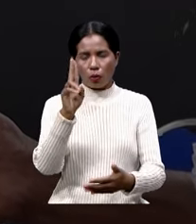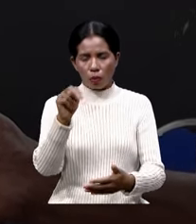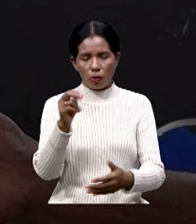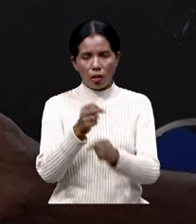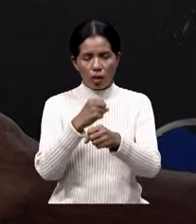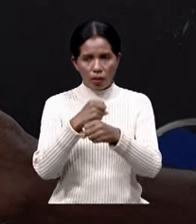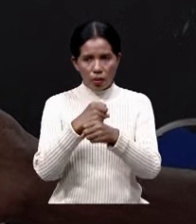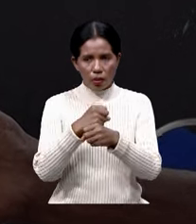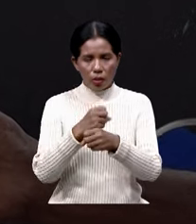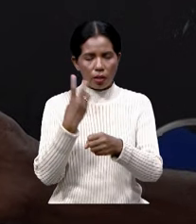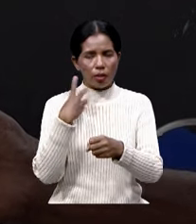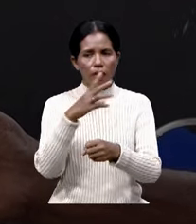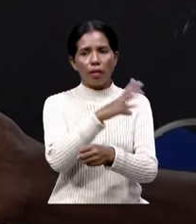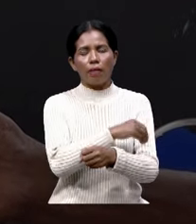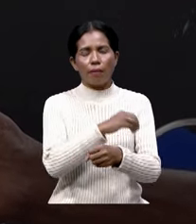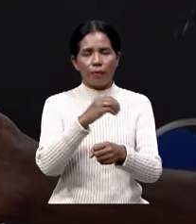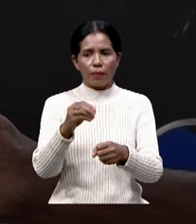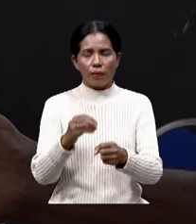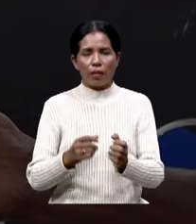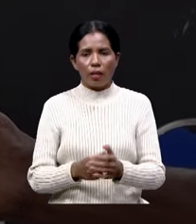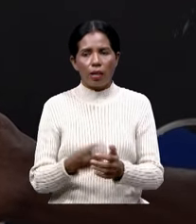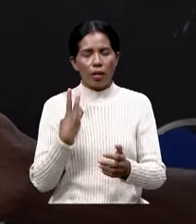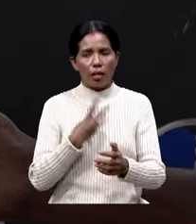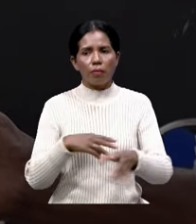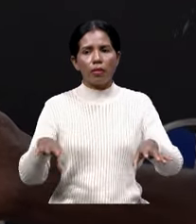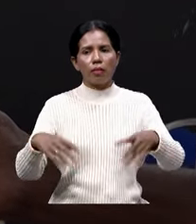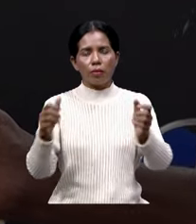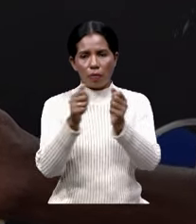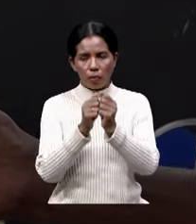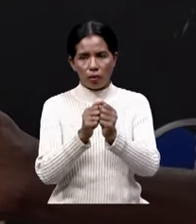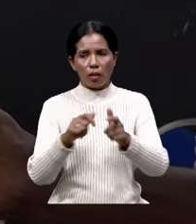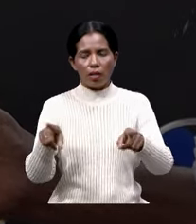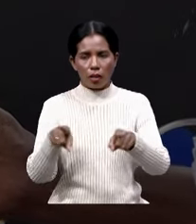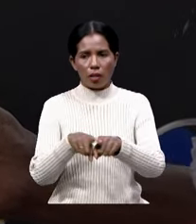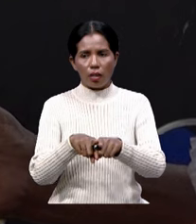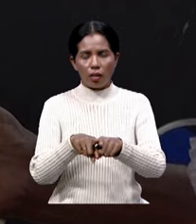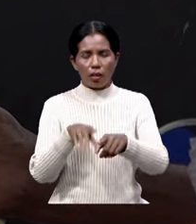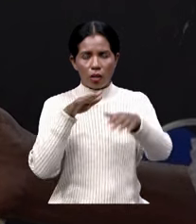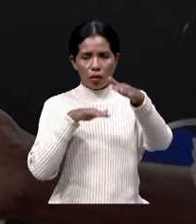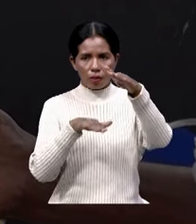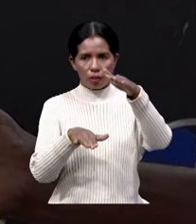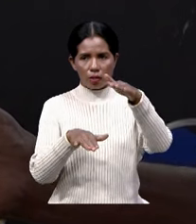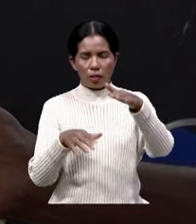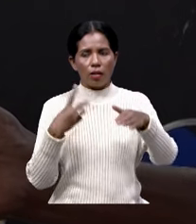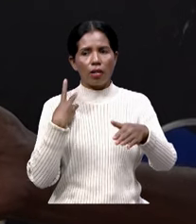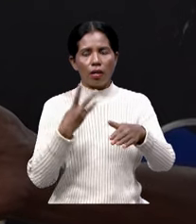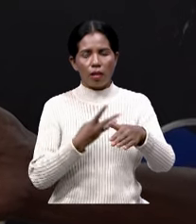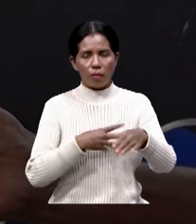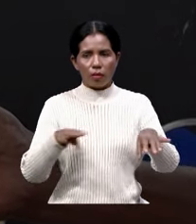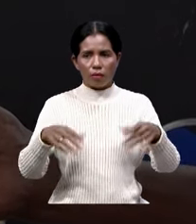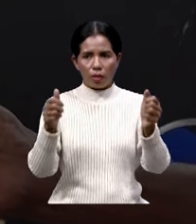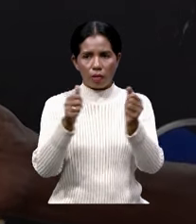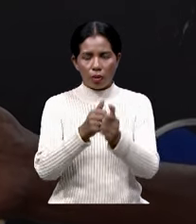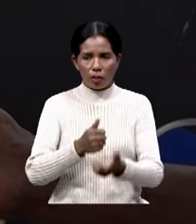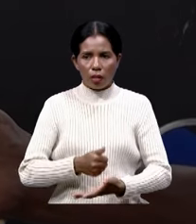Secretário Estado, tu com minha organização, a mim coopera, né? Hanesan bawahan, subordinado, a mim